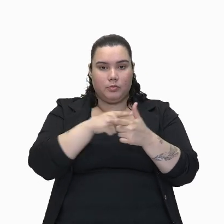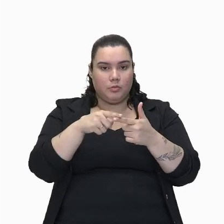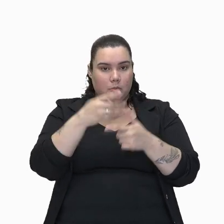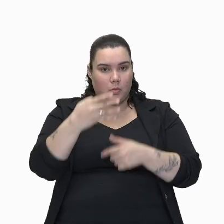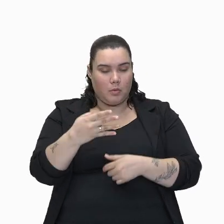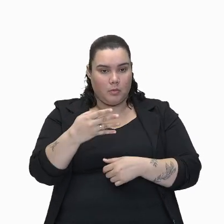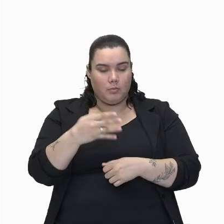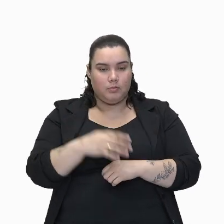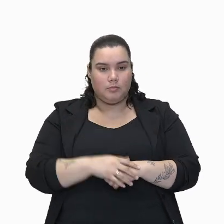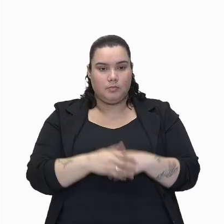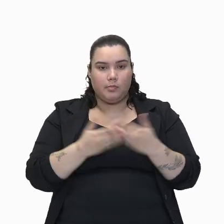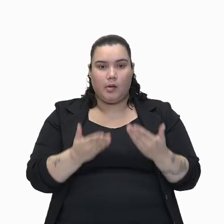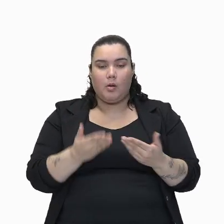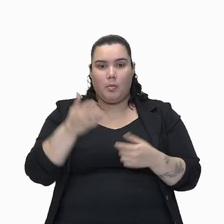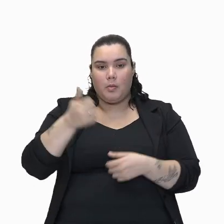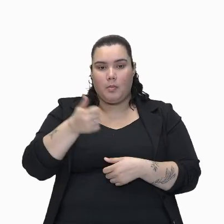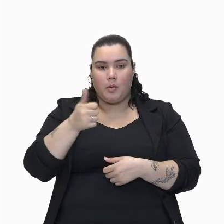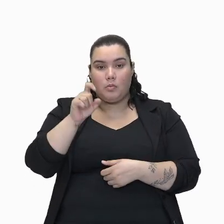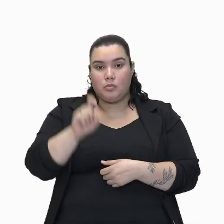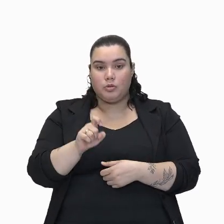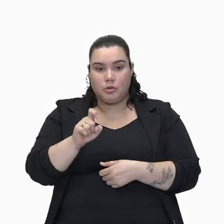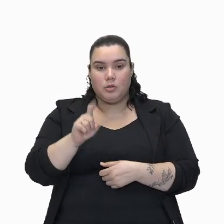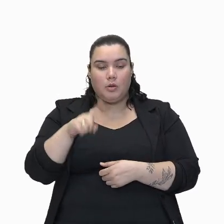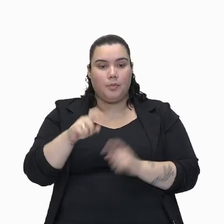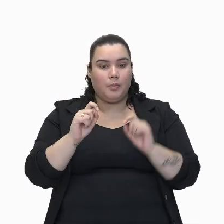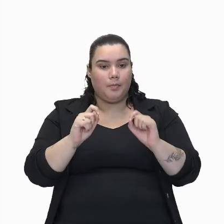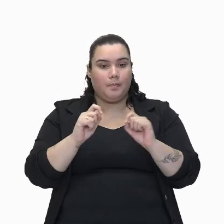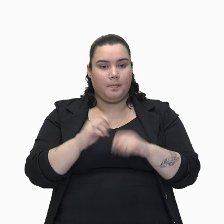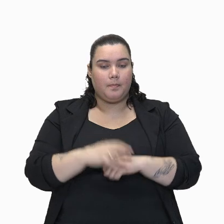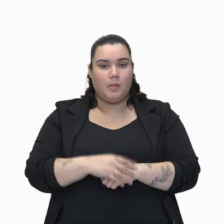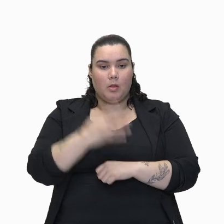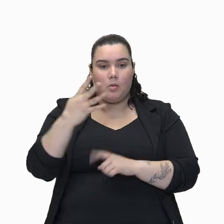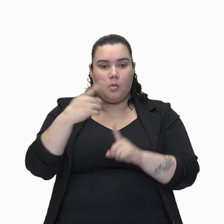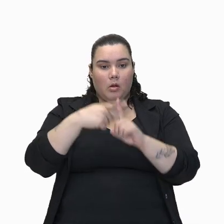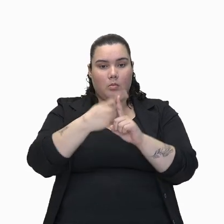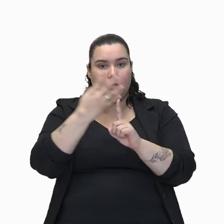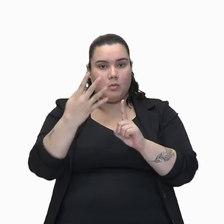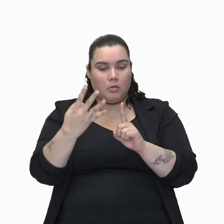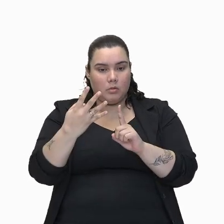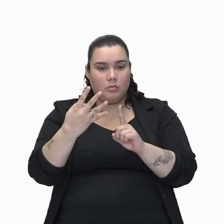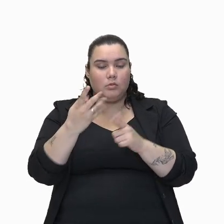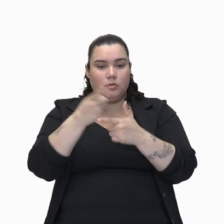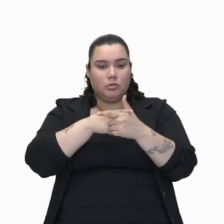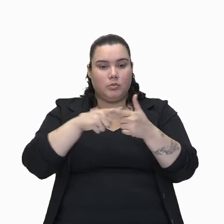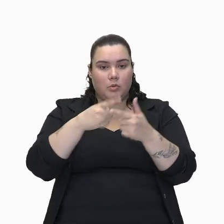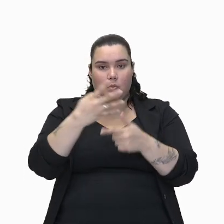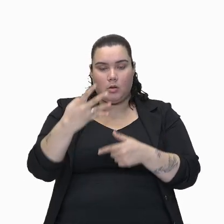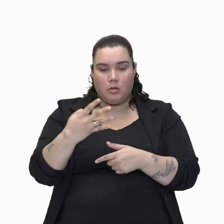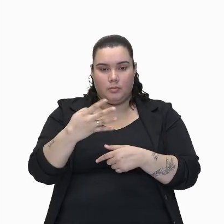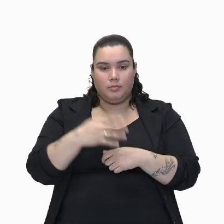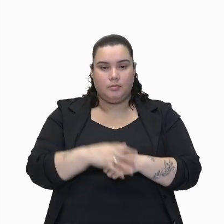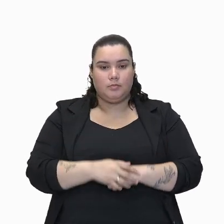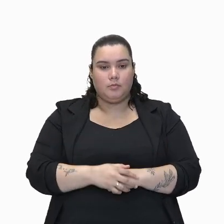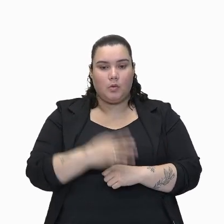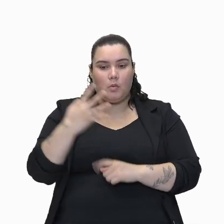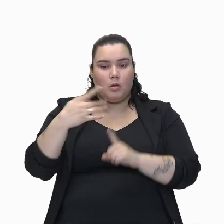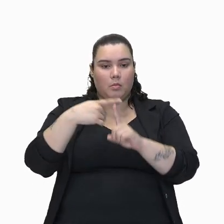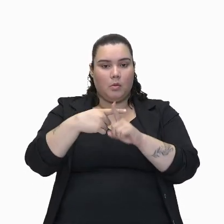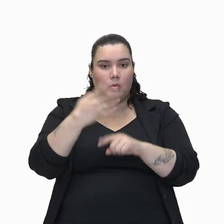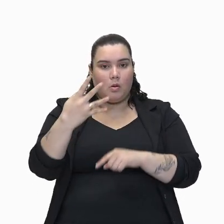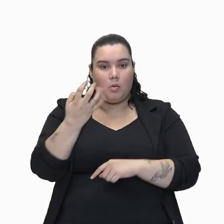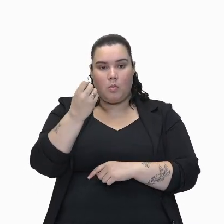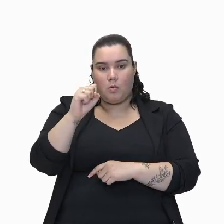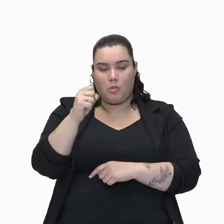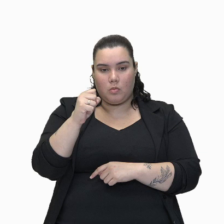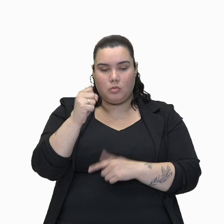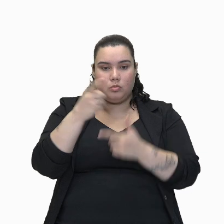4. Então, o primeiro valor de x vai ser 4 mais 4 sobre 4. 4 mais 4 é